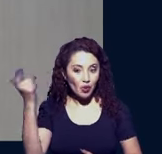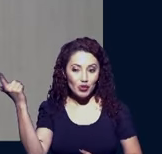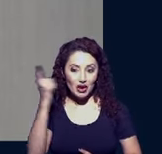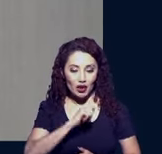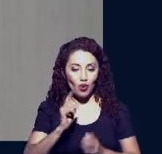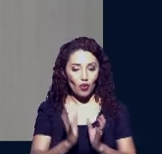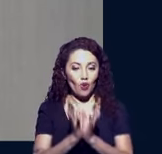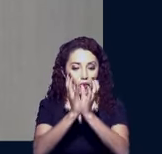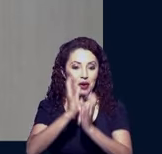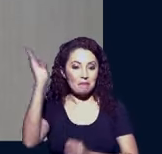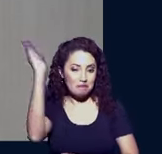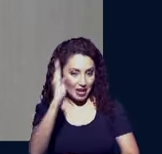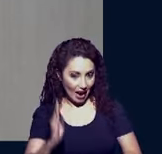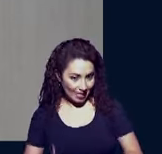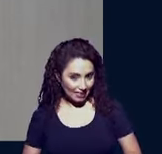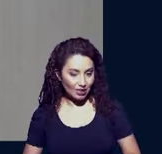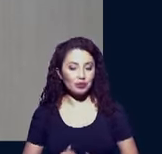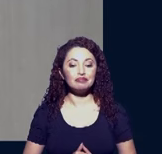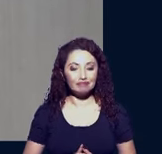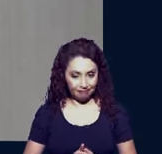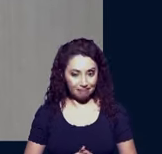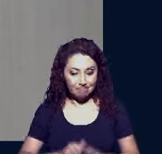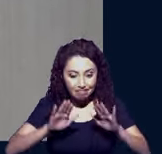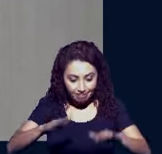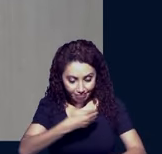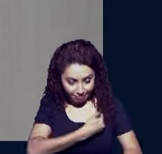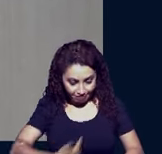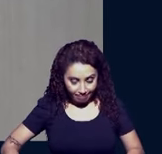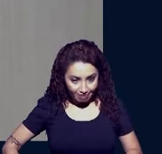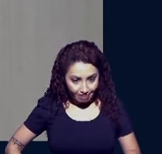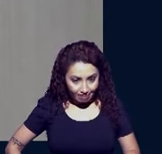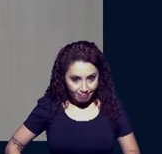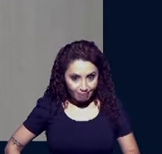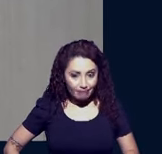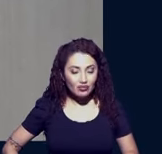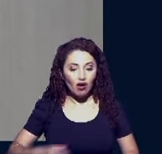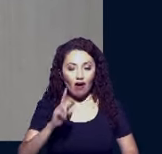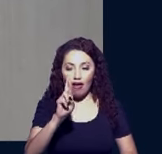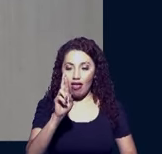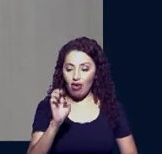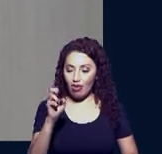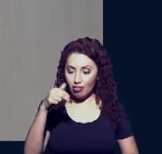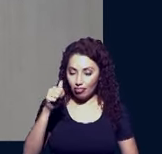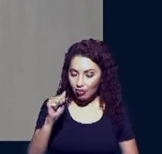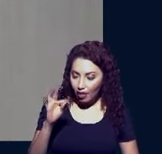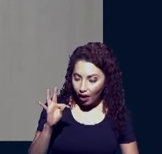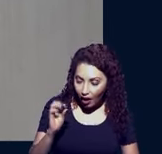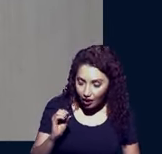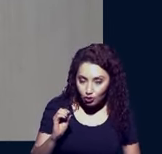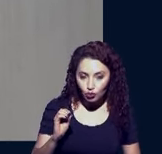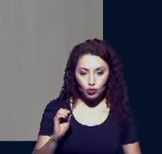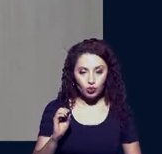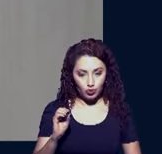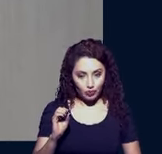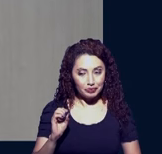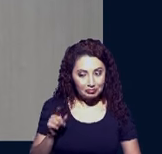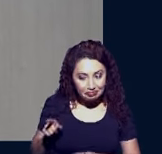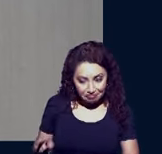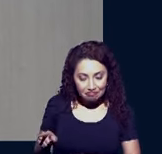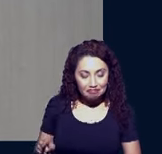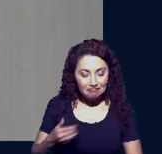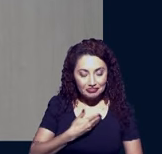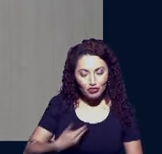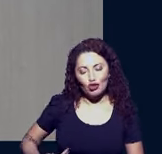do Brasil mas governador Renato Casagrande mas governador Renato Casagrande nós nos